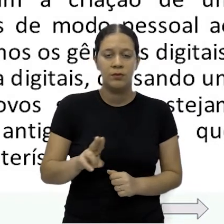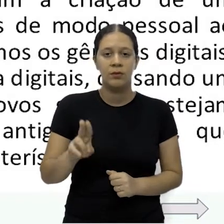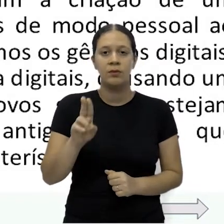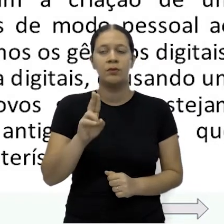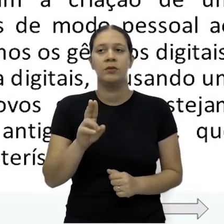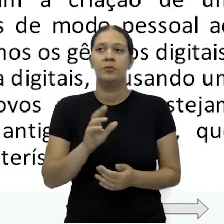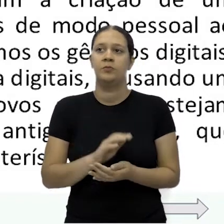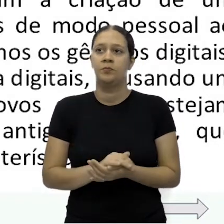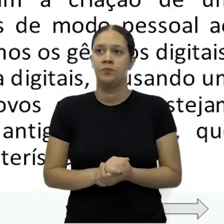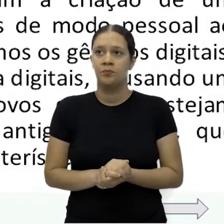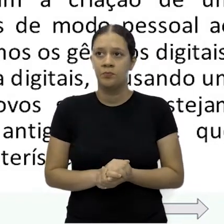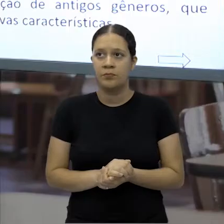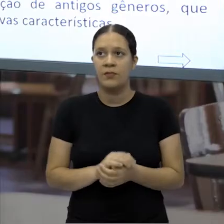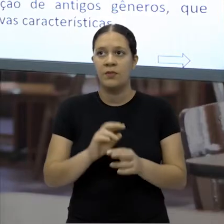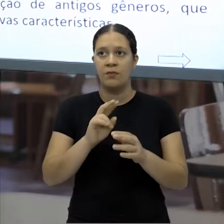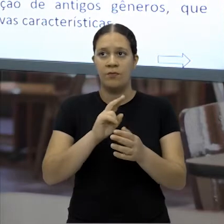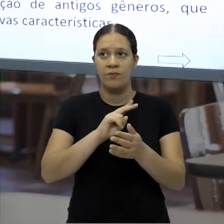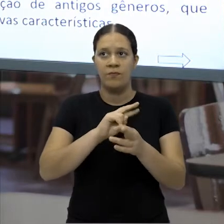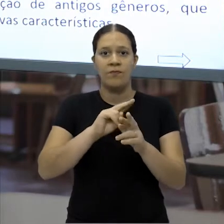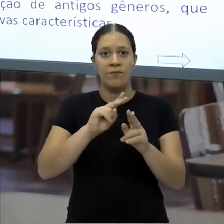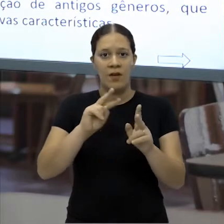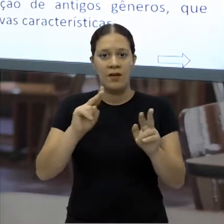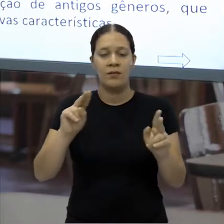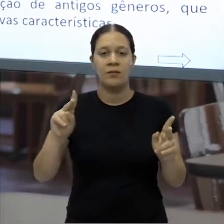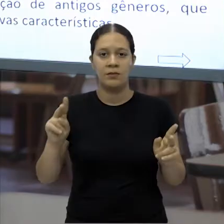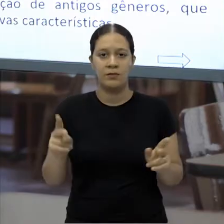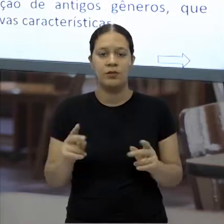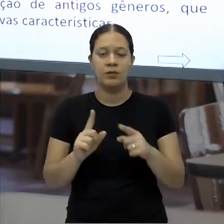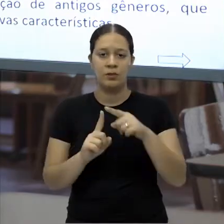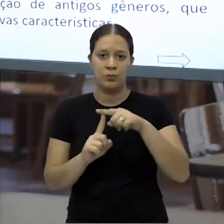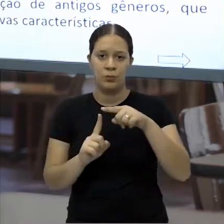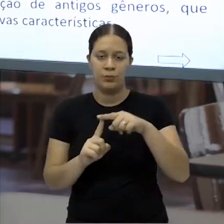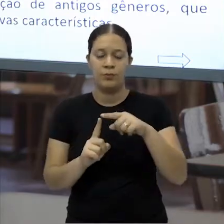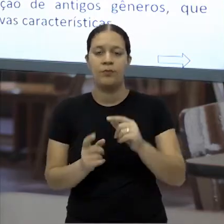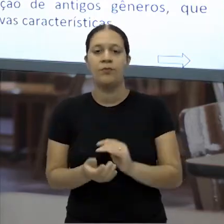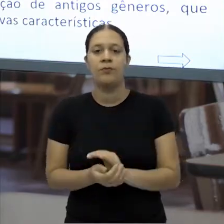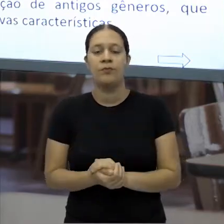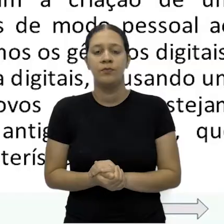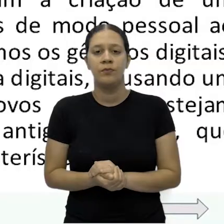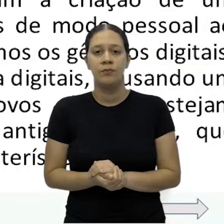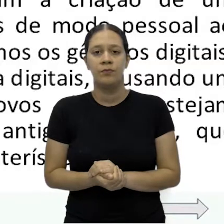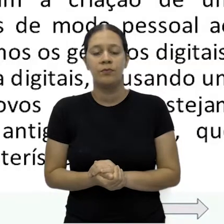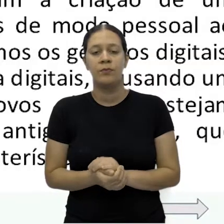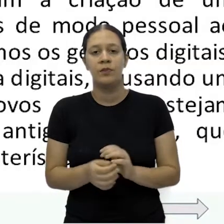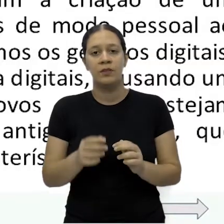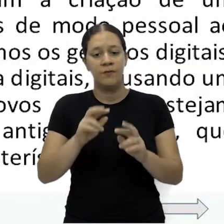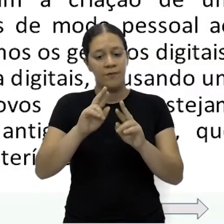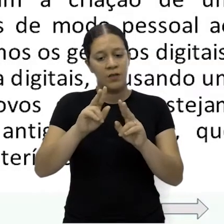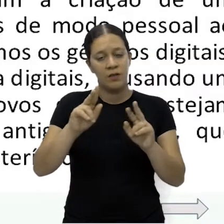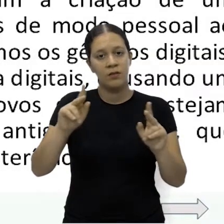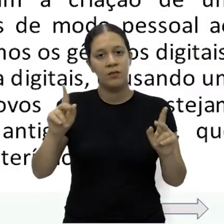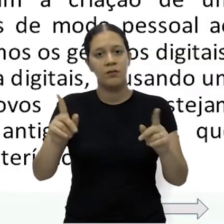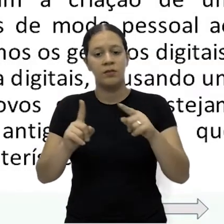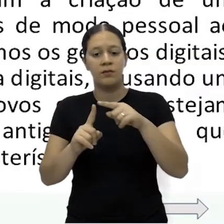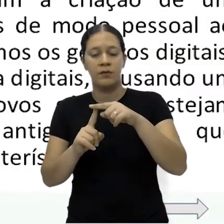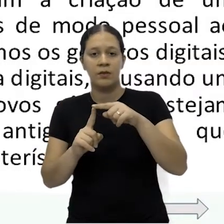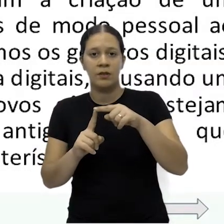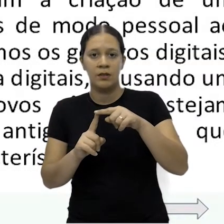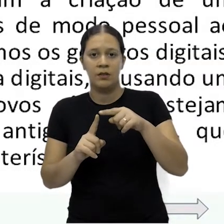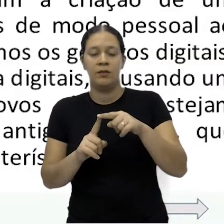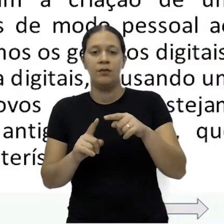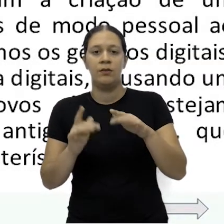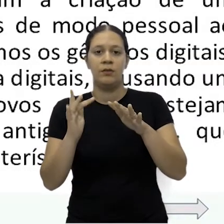de hipermídias. Olha aí que palavra, hein? E aqui vem uma explicação. Diferentes formas